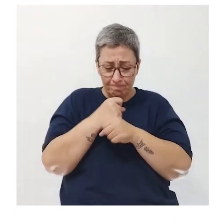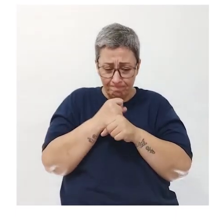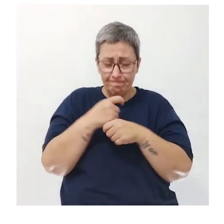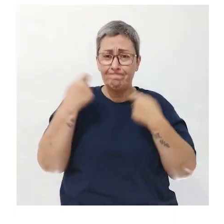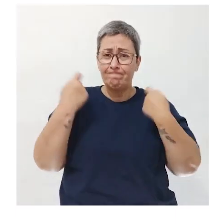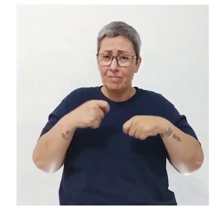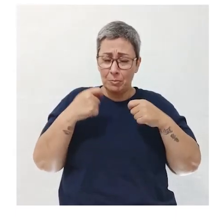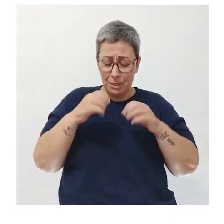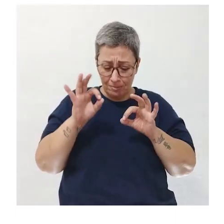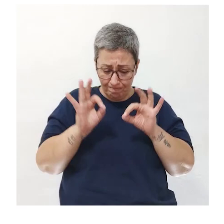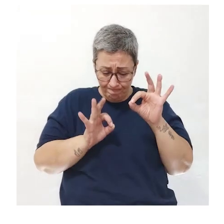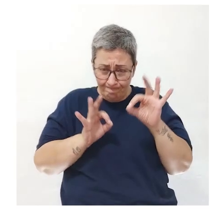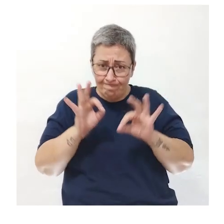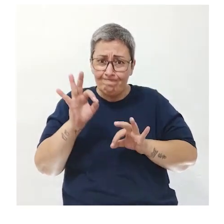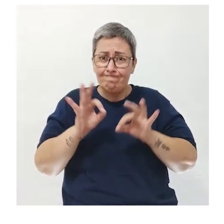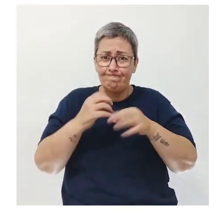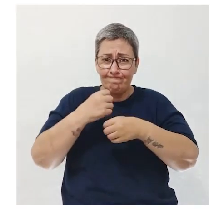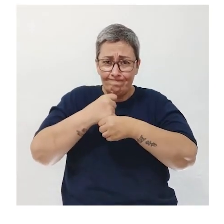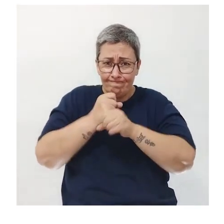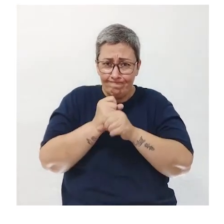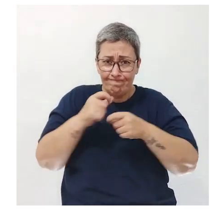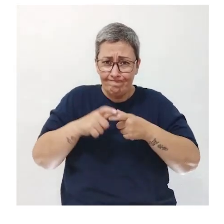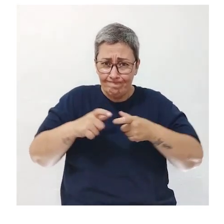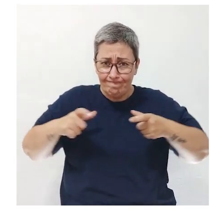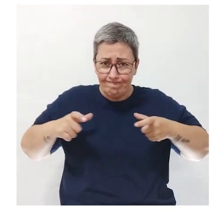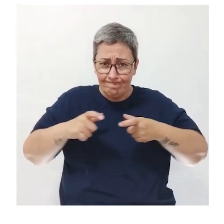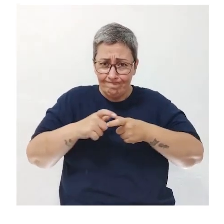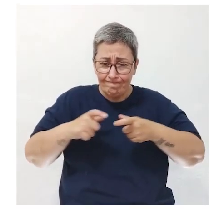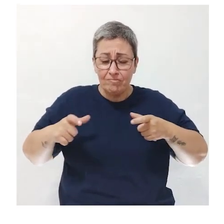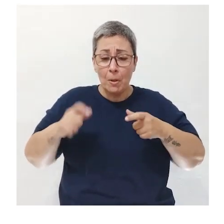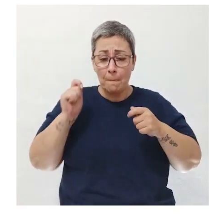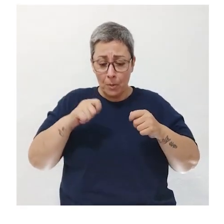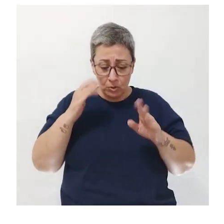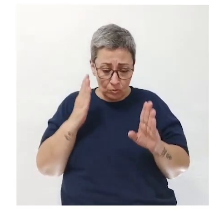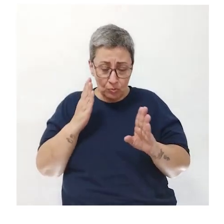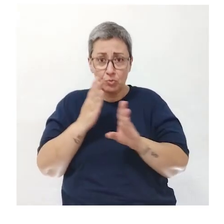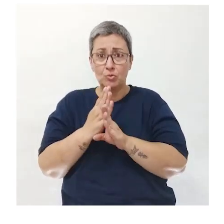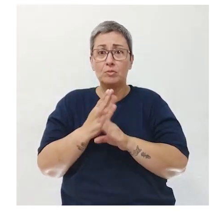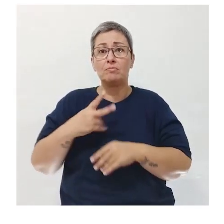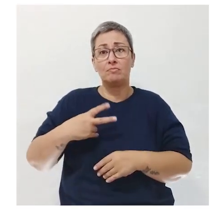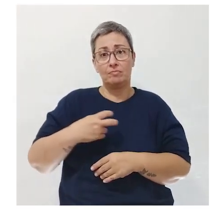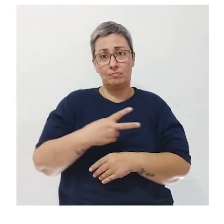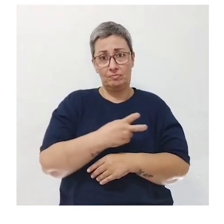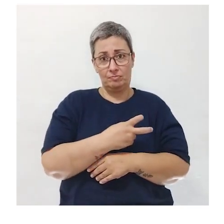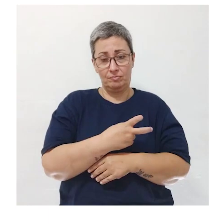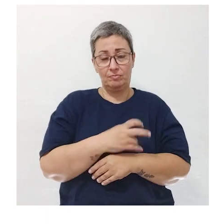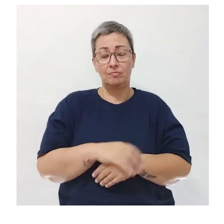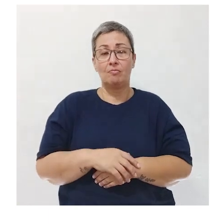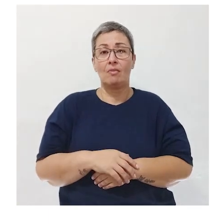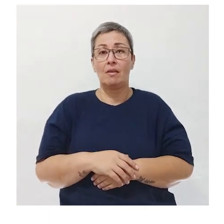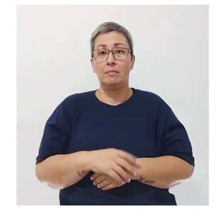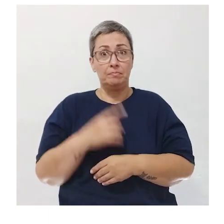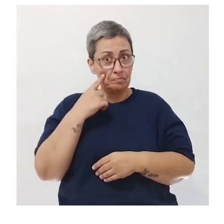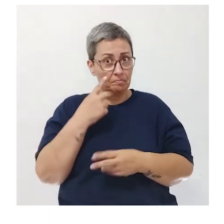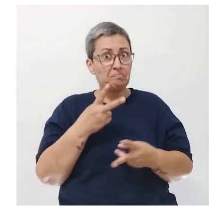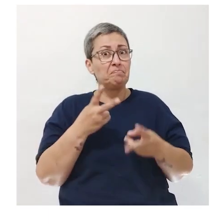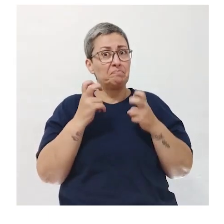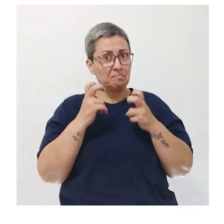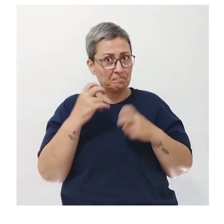pequenos que mesmo com o microscópio eu preciso ajustar essa ampliação para que eu possa identificar